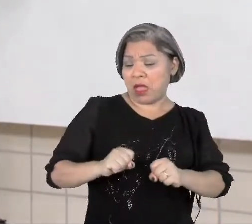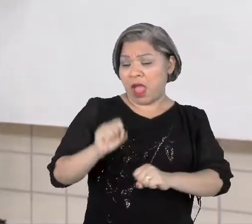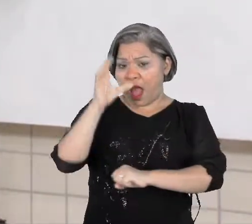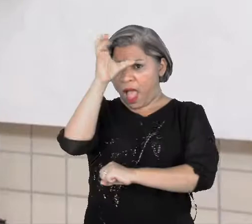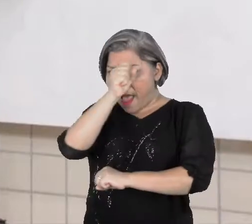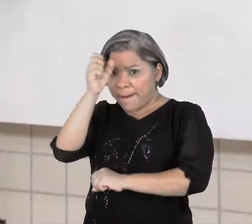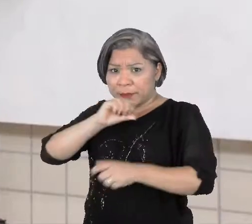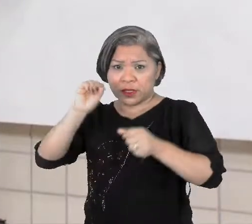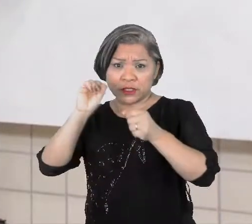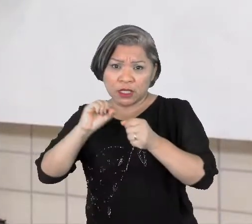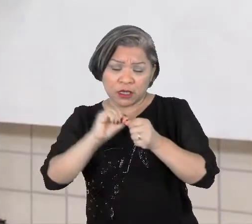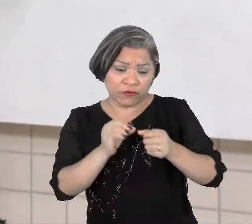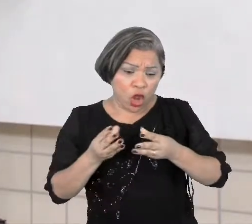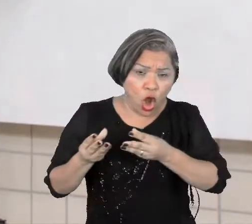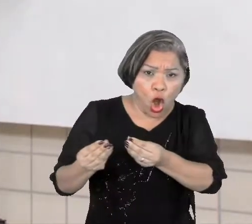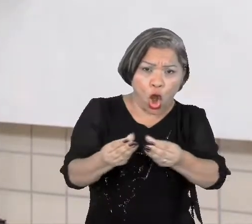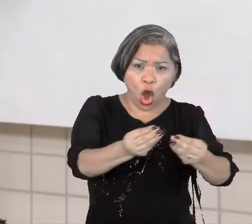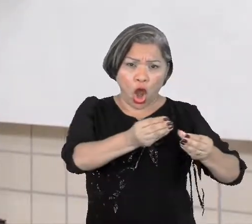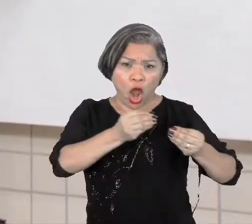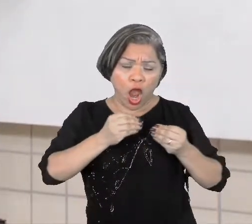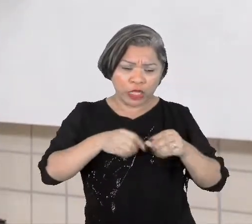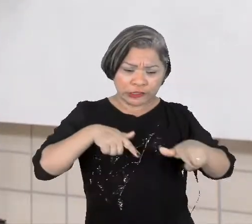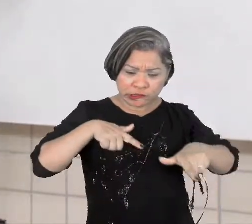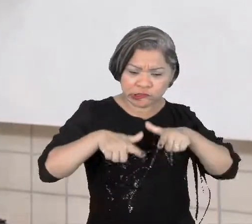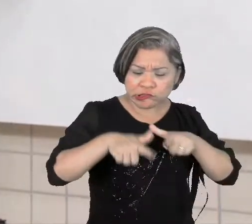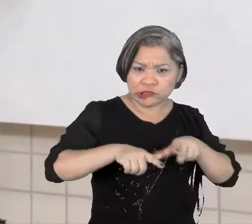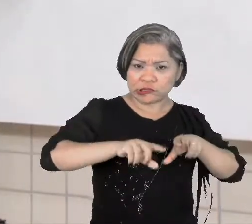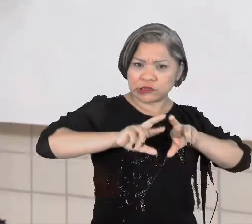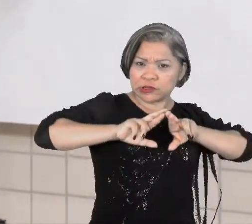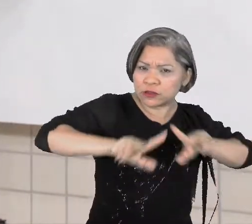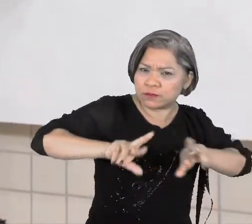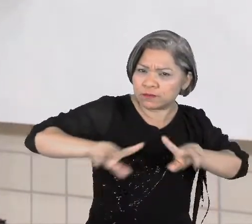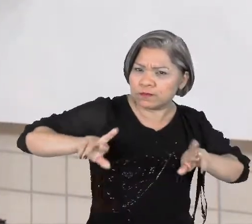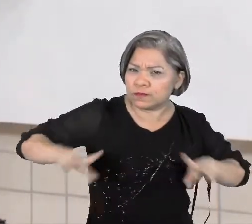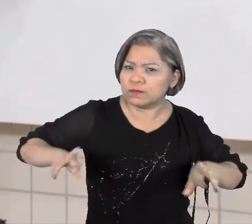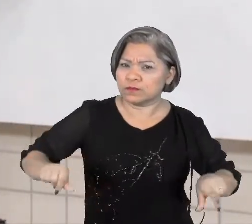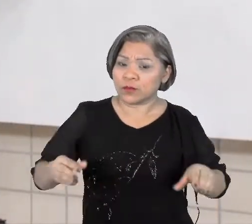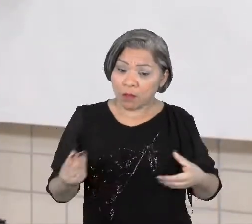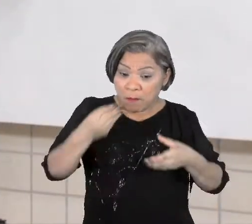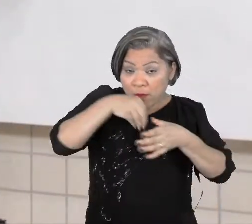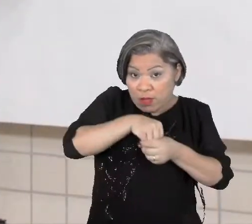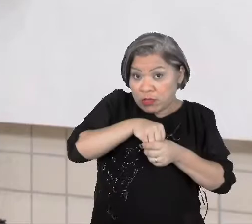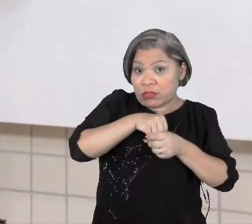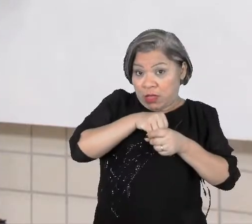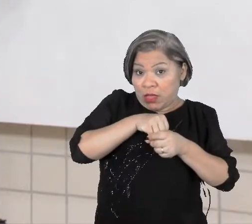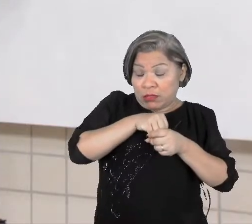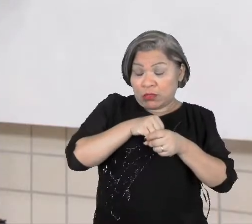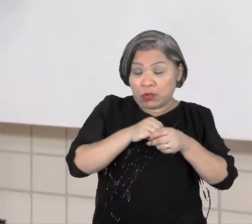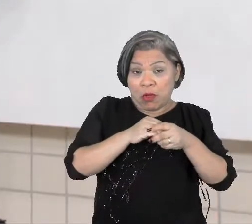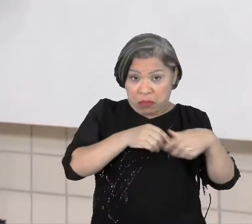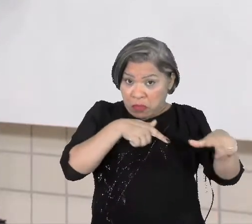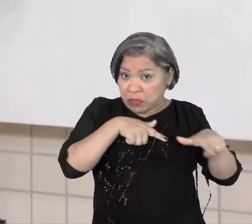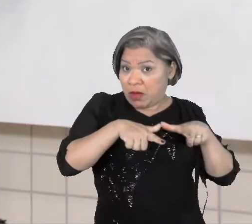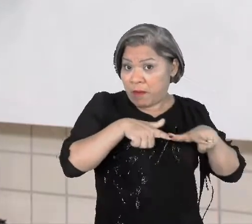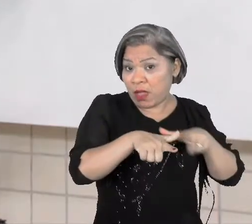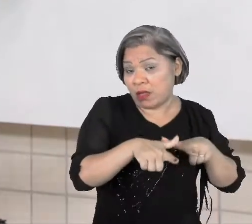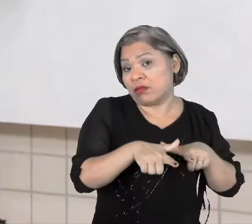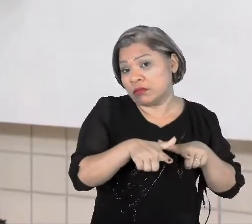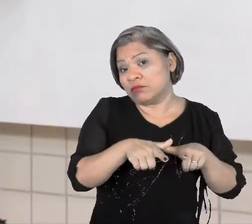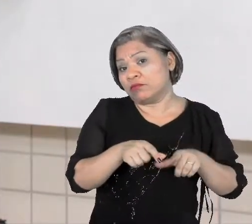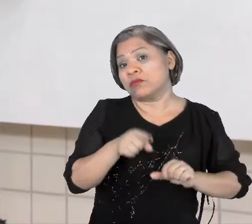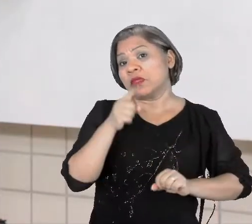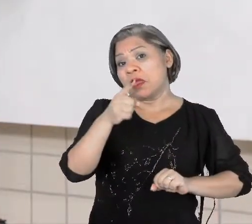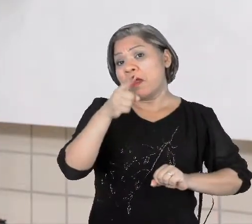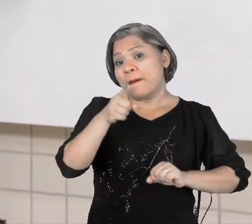fazer muitas coisas diferentes para poder se inserir nesse novo mercado de trabalho, um mercado que vai exigir você